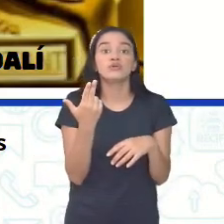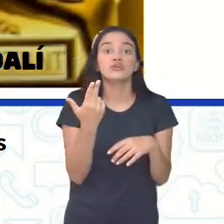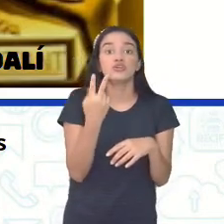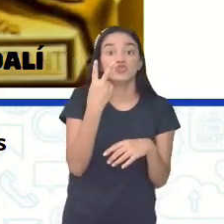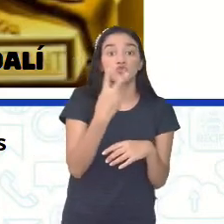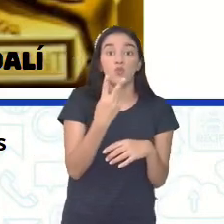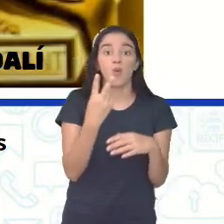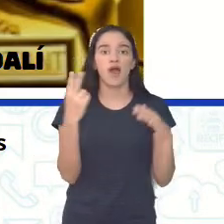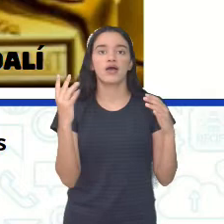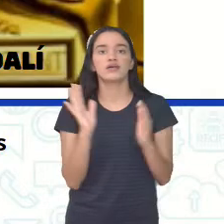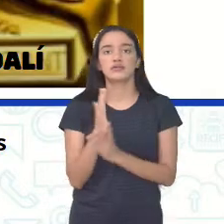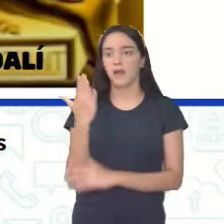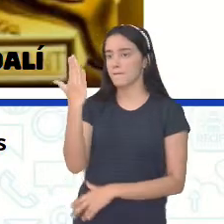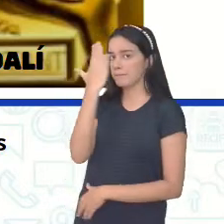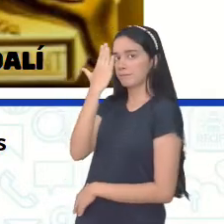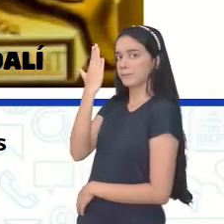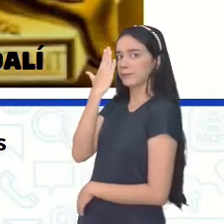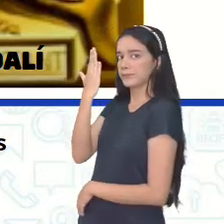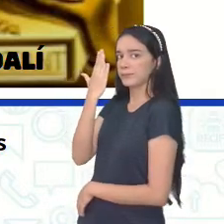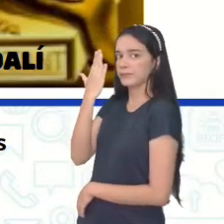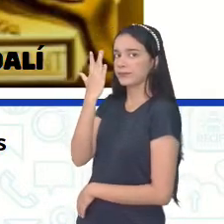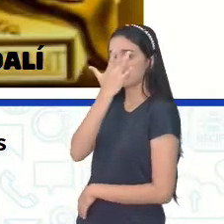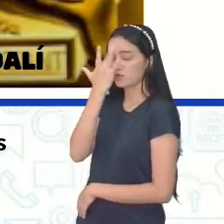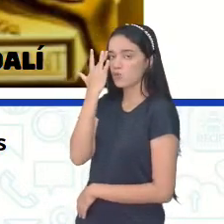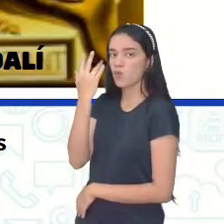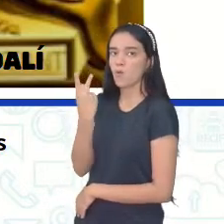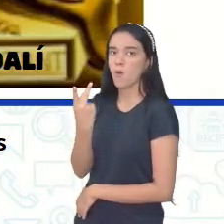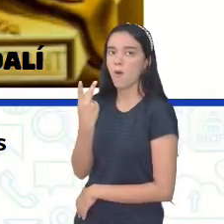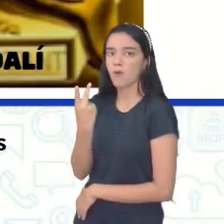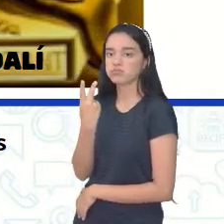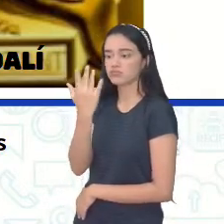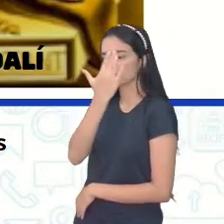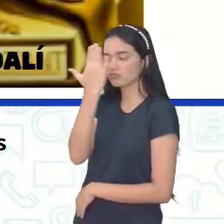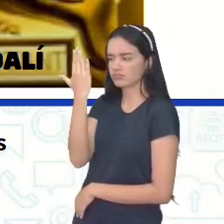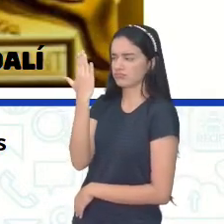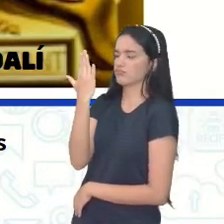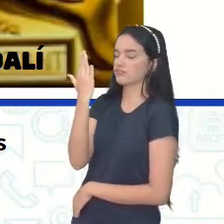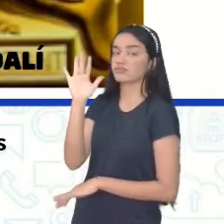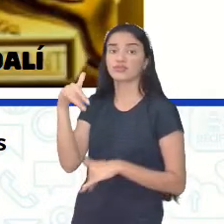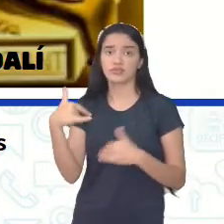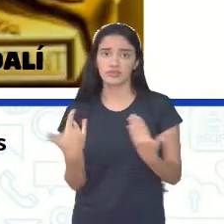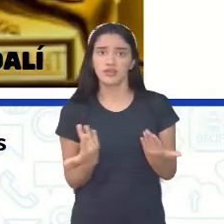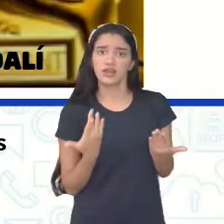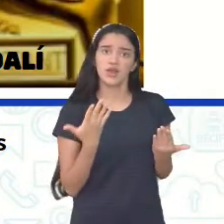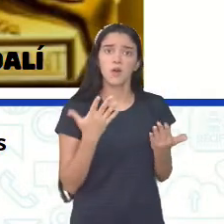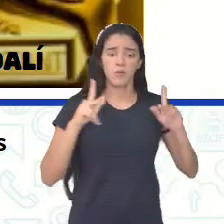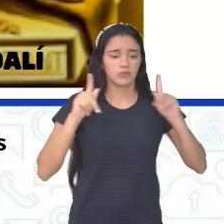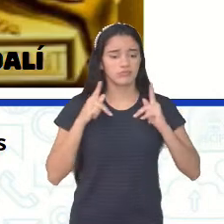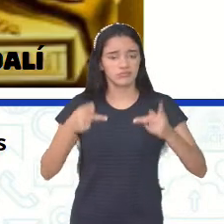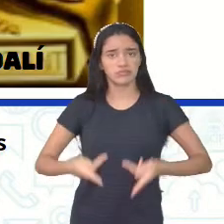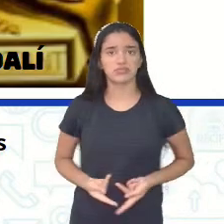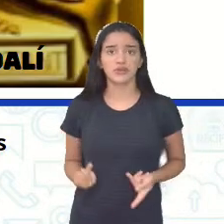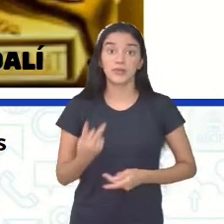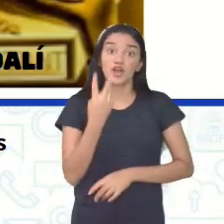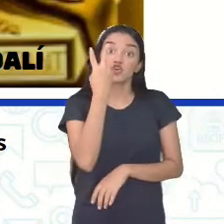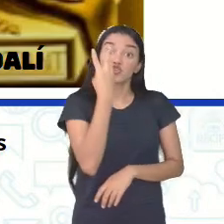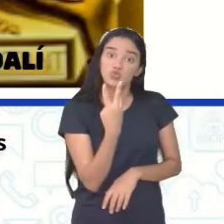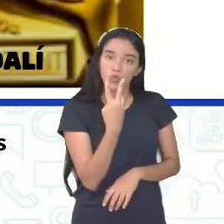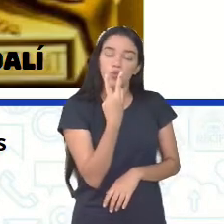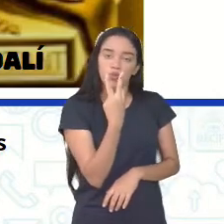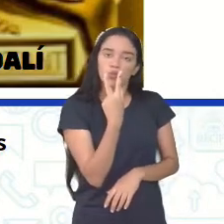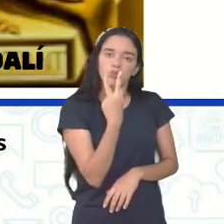também, ele coincide, né? Ele coincide, o final do Renascimento coincide com o início da Era Moderna, o